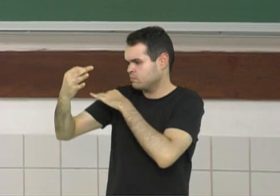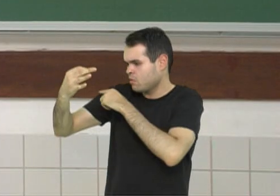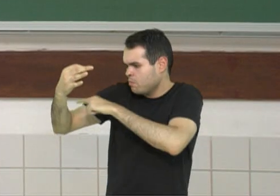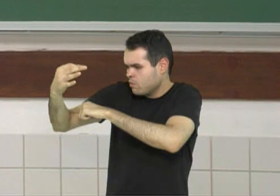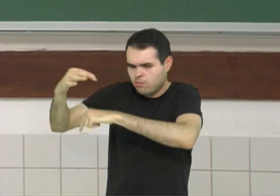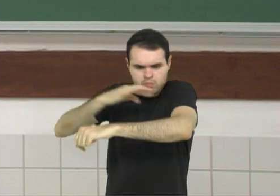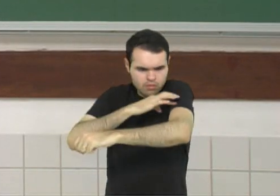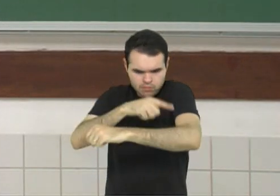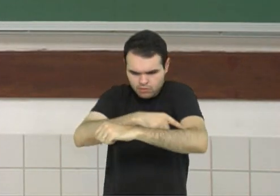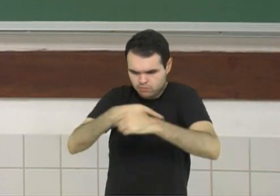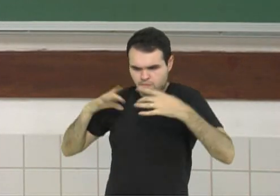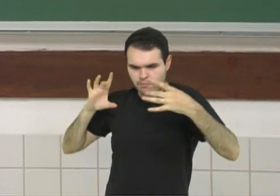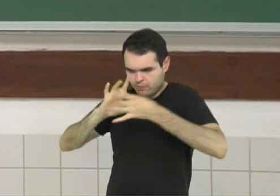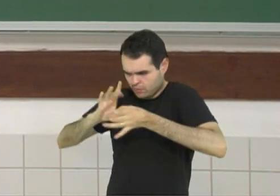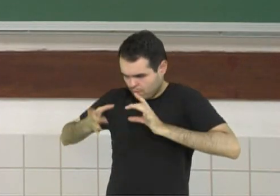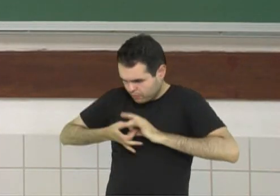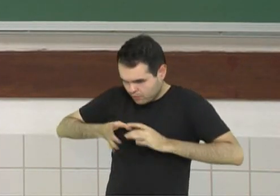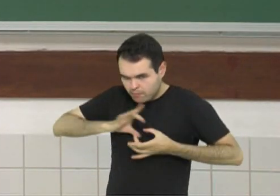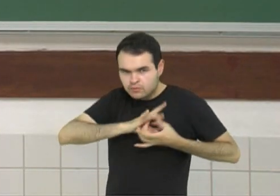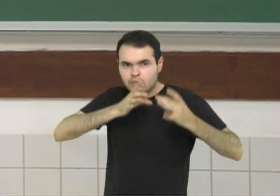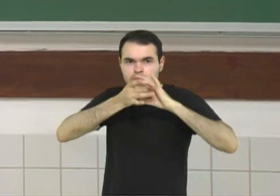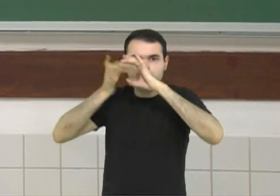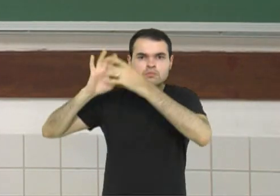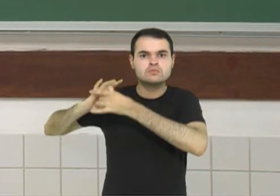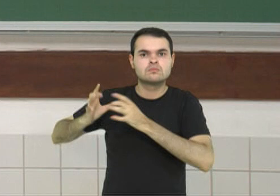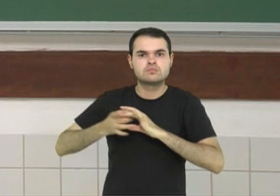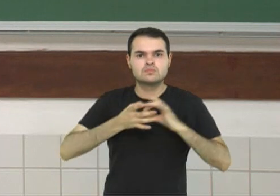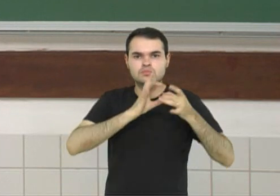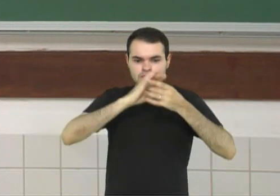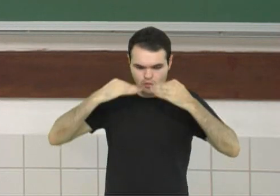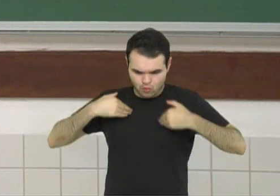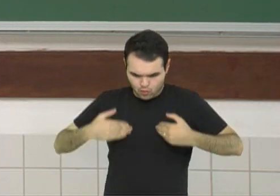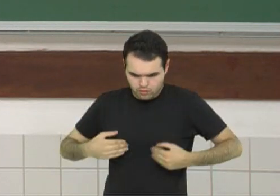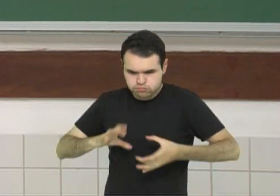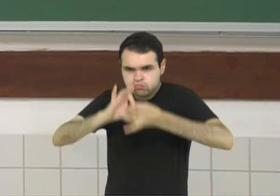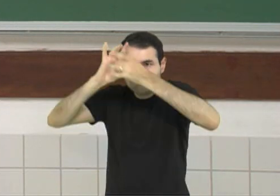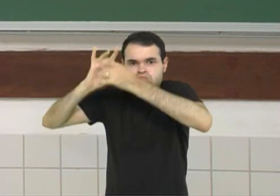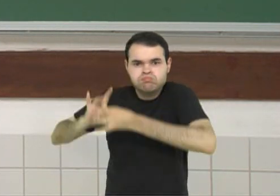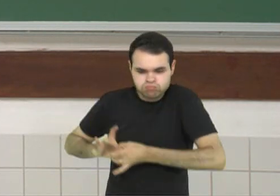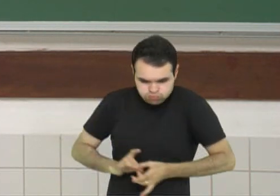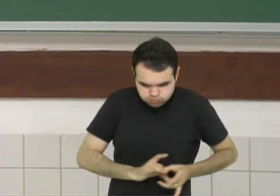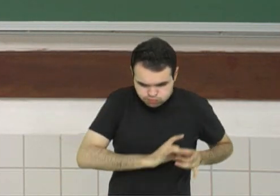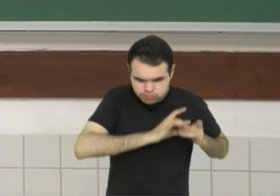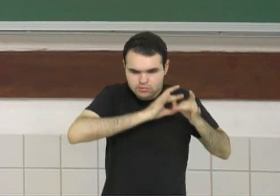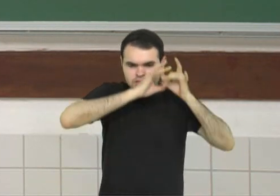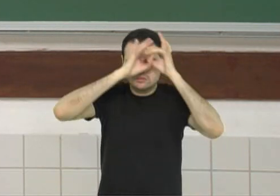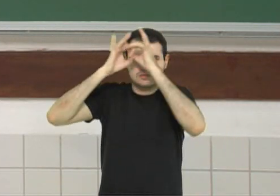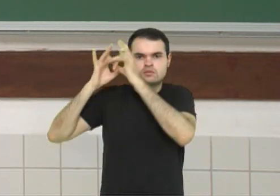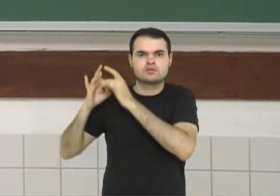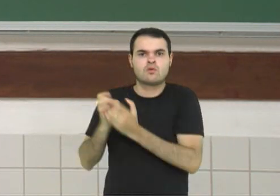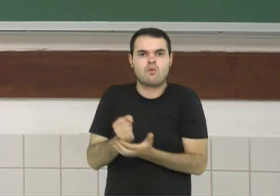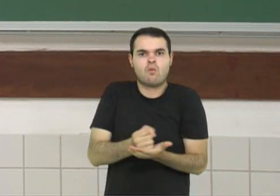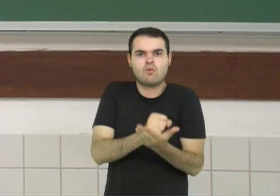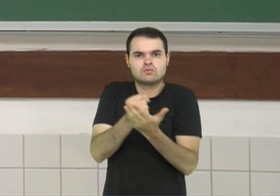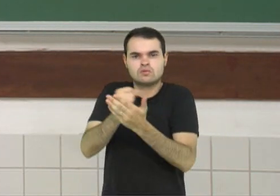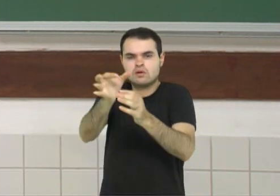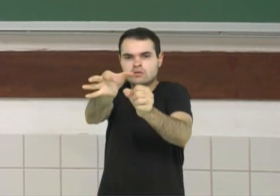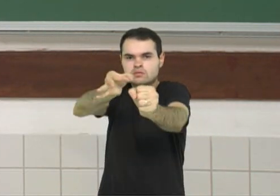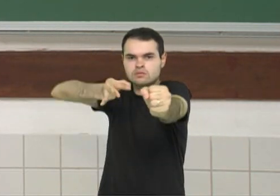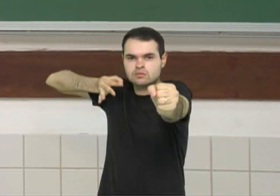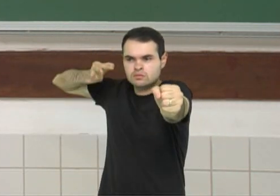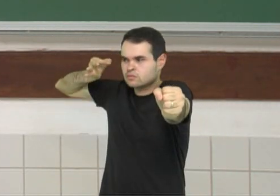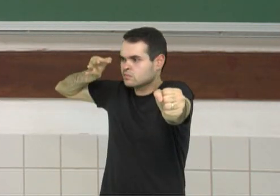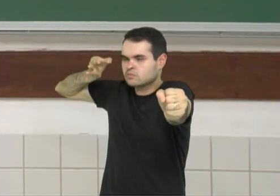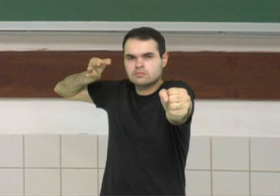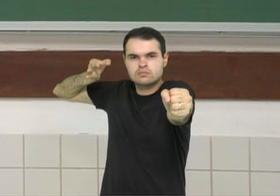é excelente, uma grande coordenação motora, um total controle da sua arma, o arco e a flecha,